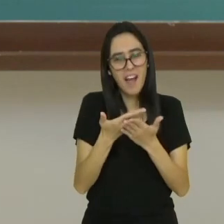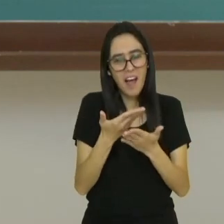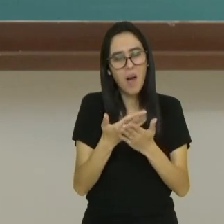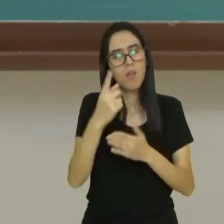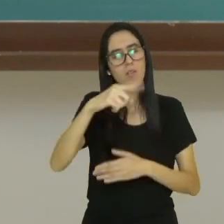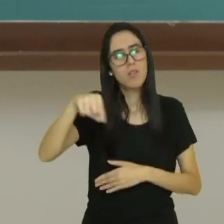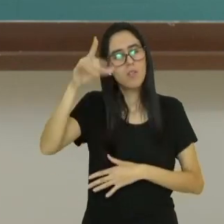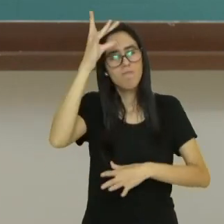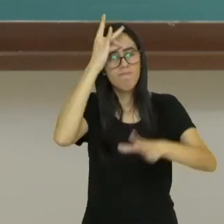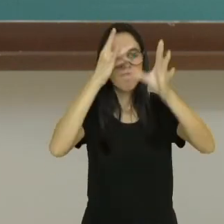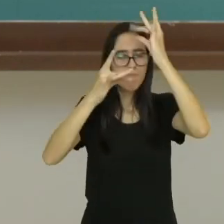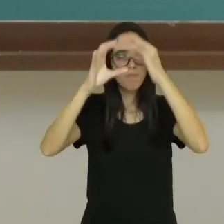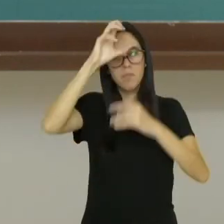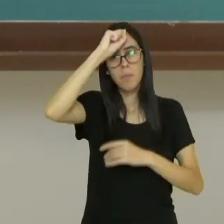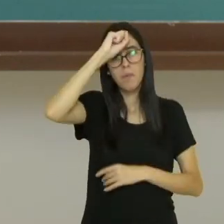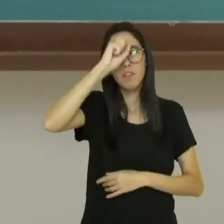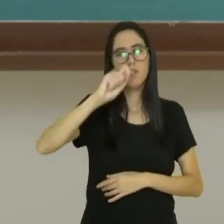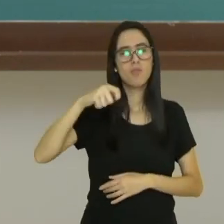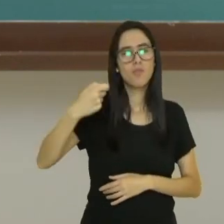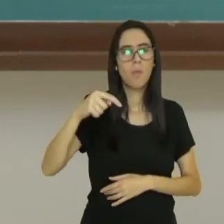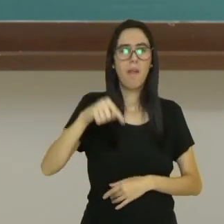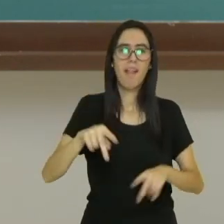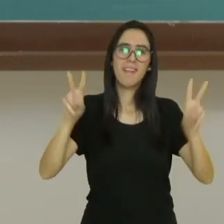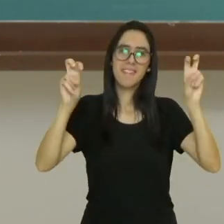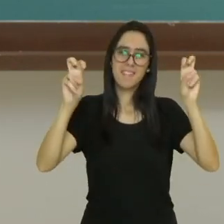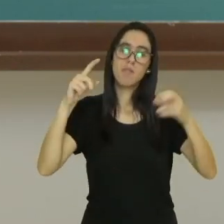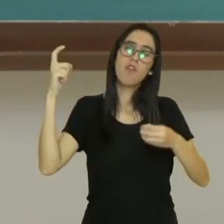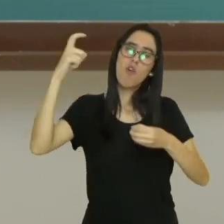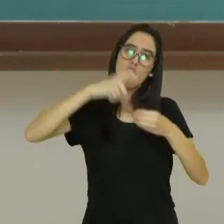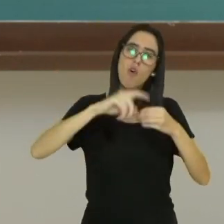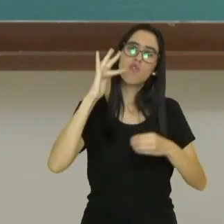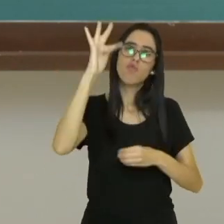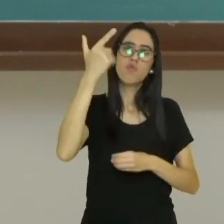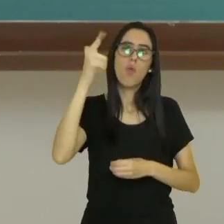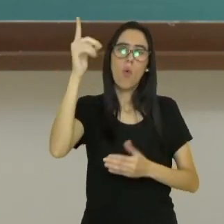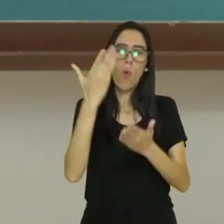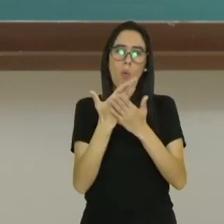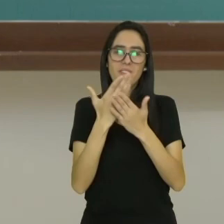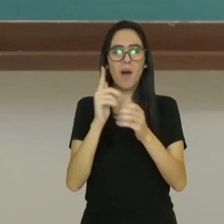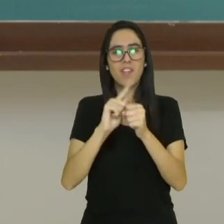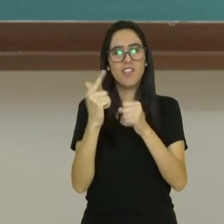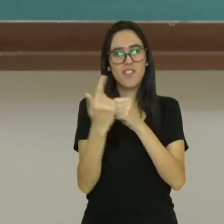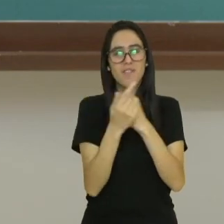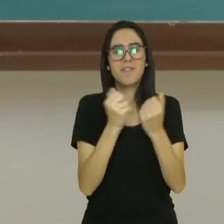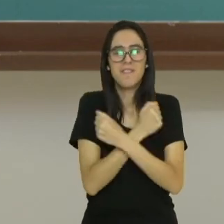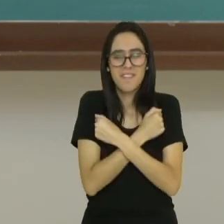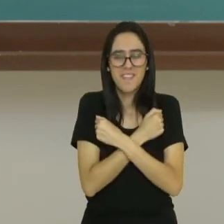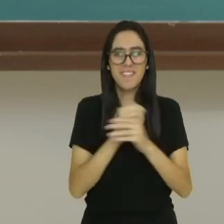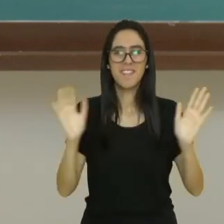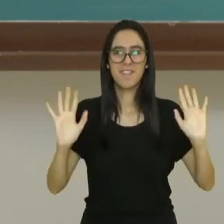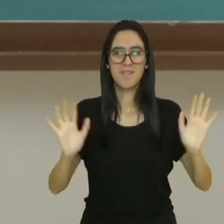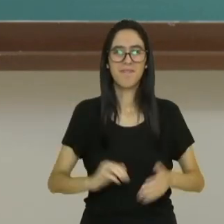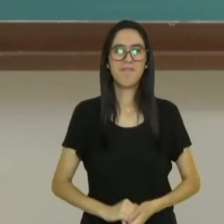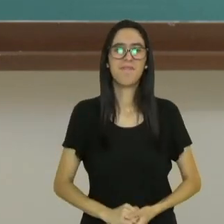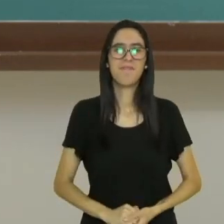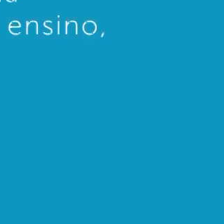vocês tenham compreendido um pouquinho mais sobre esse tema. Voltamos numa próxima aula com mais geografia. Um abraço a todos.